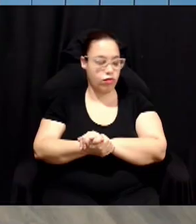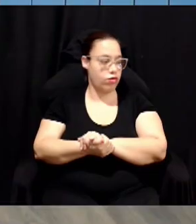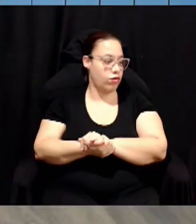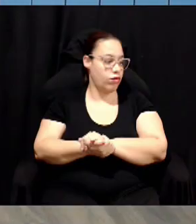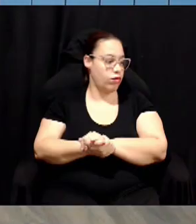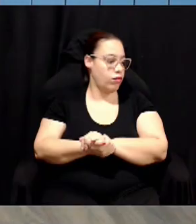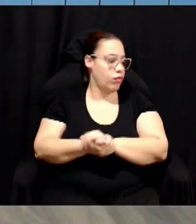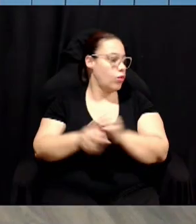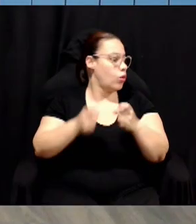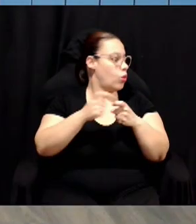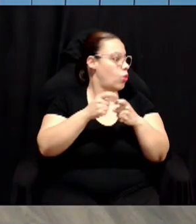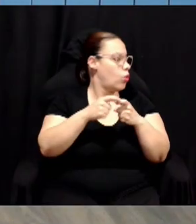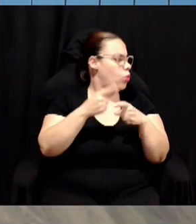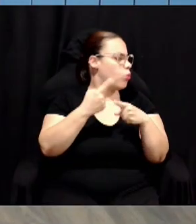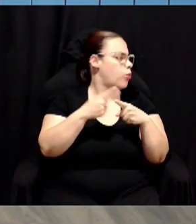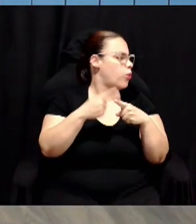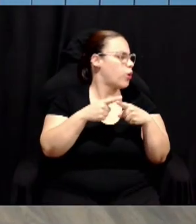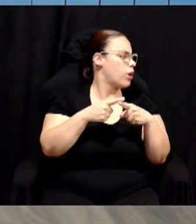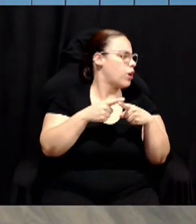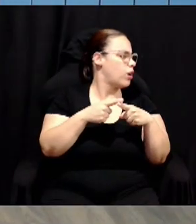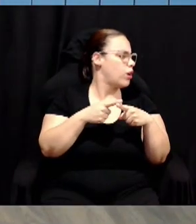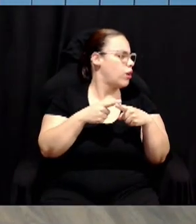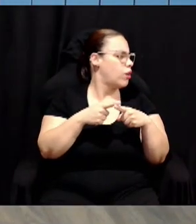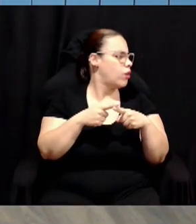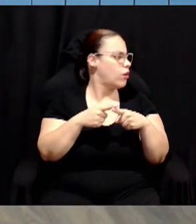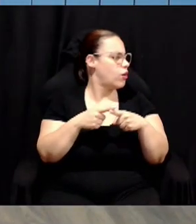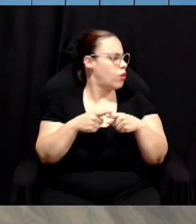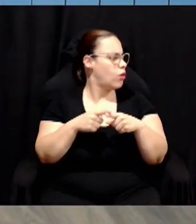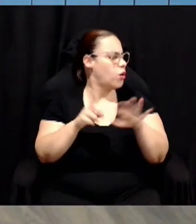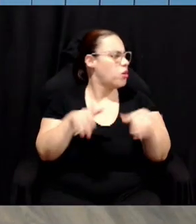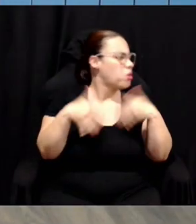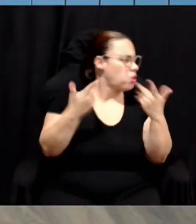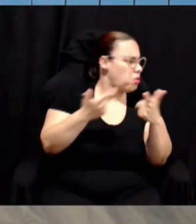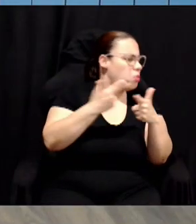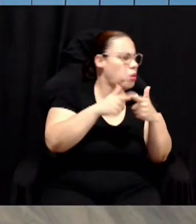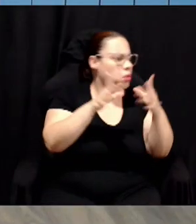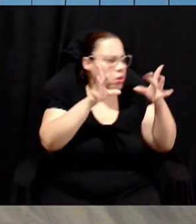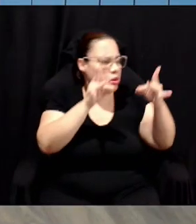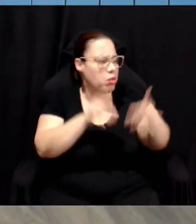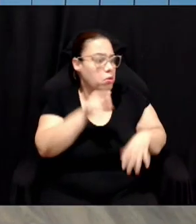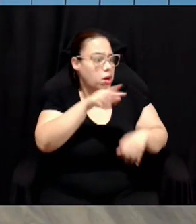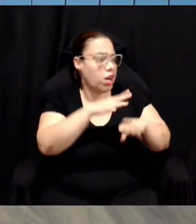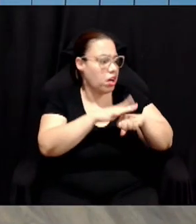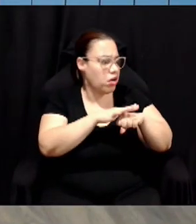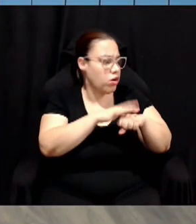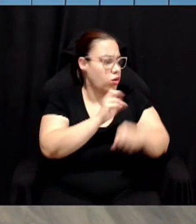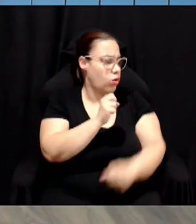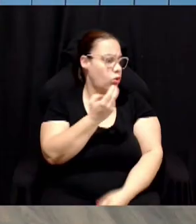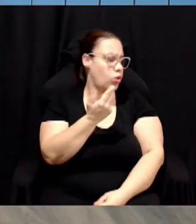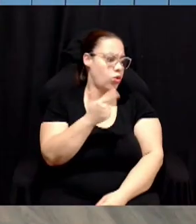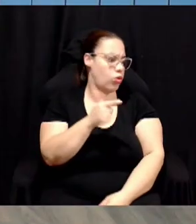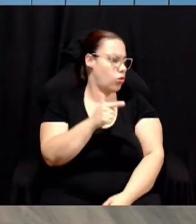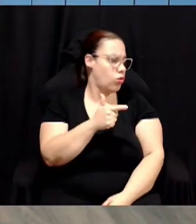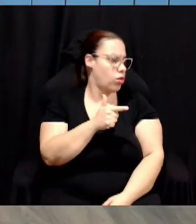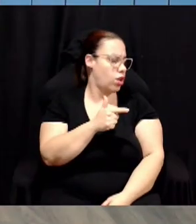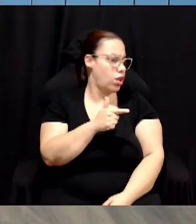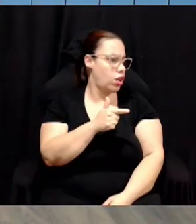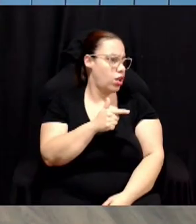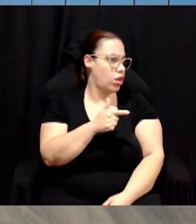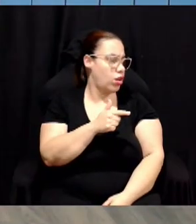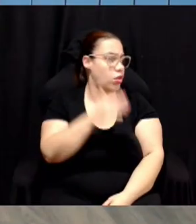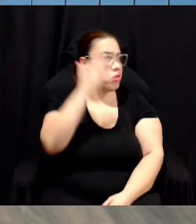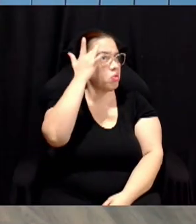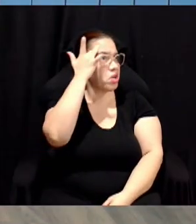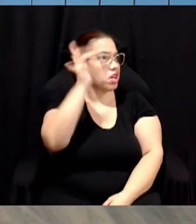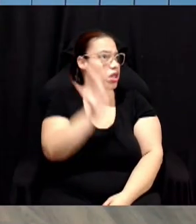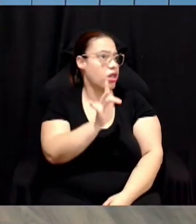Doutor, e por que existe uma causa específica para essa doença ou ainda não se sabe, ainda não